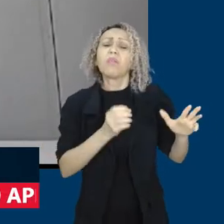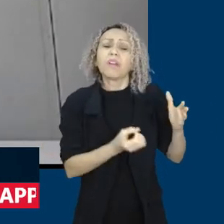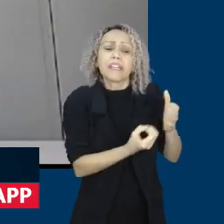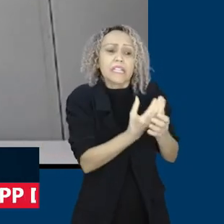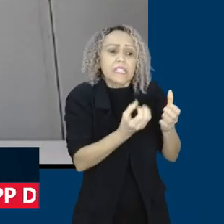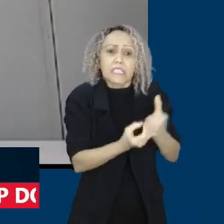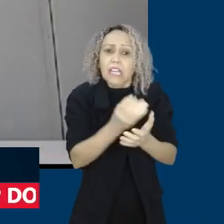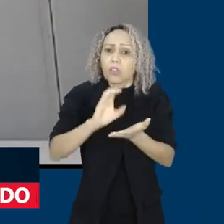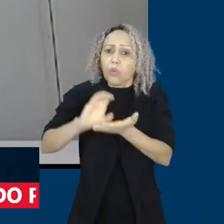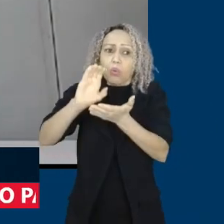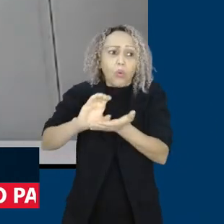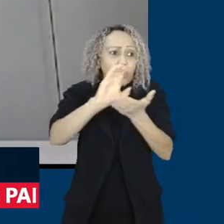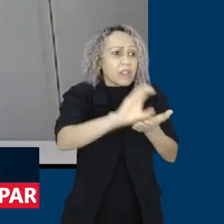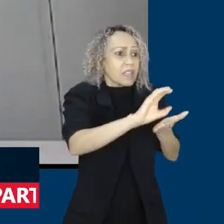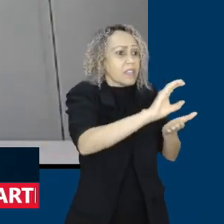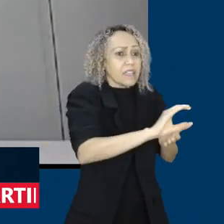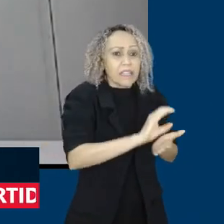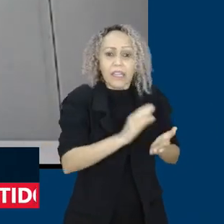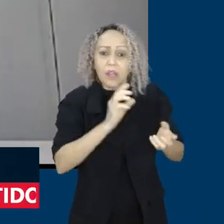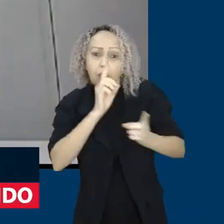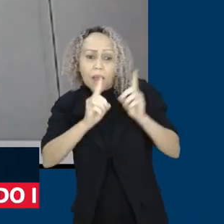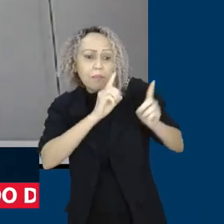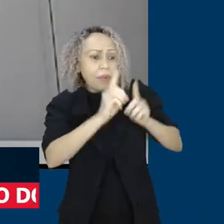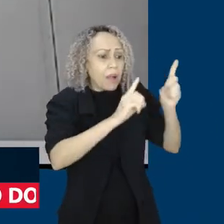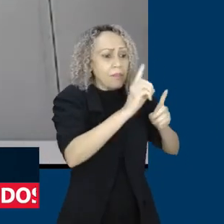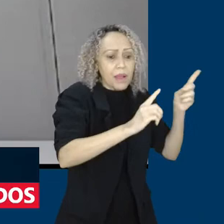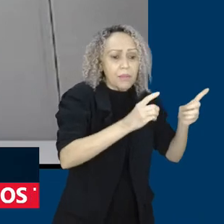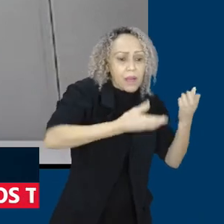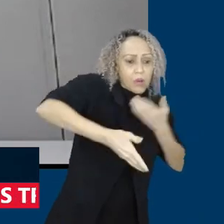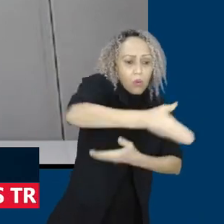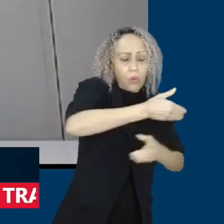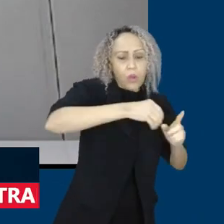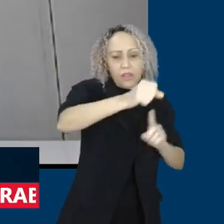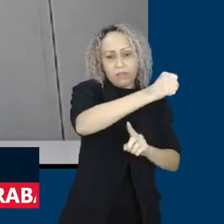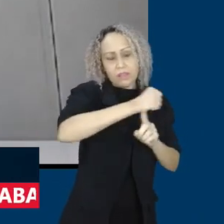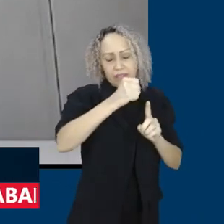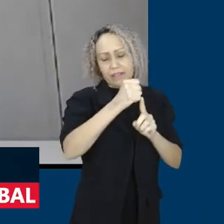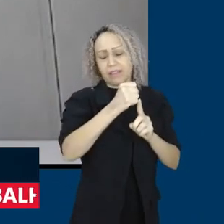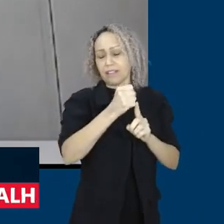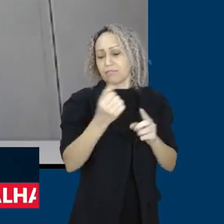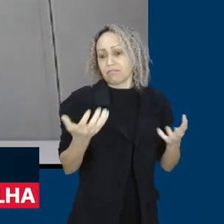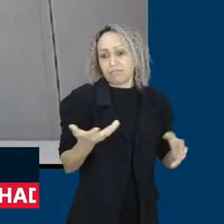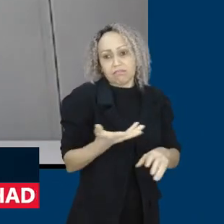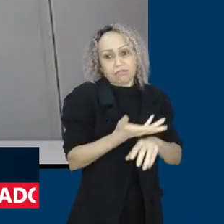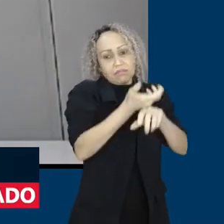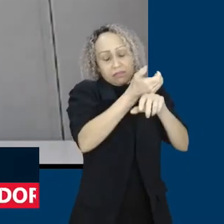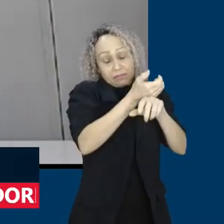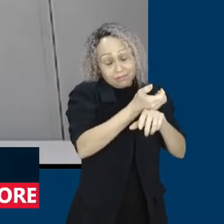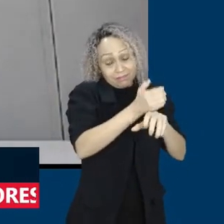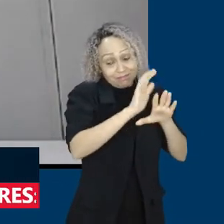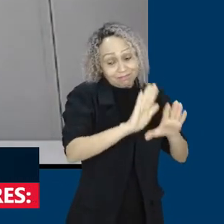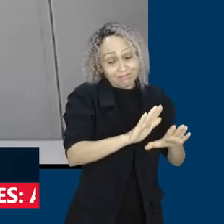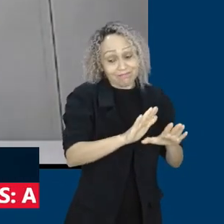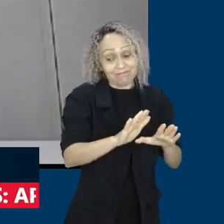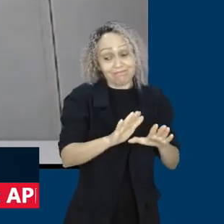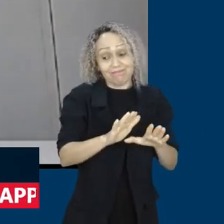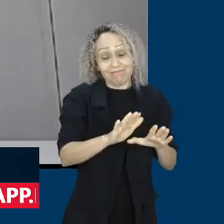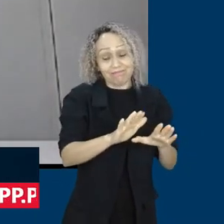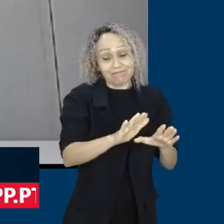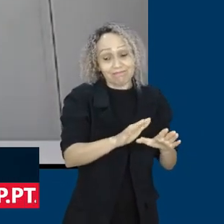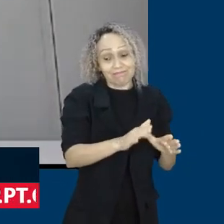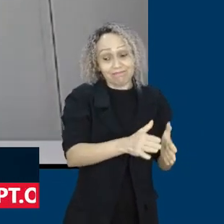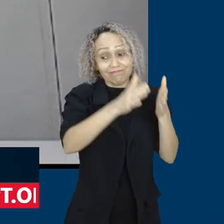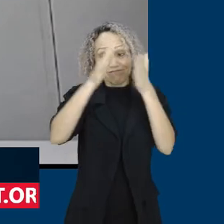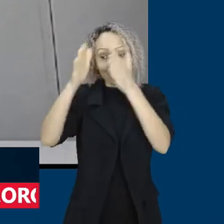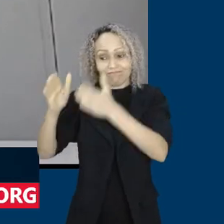de diálogo então para nós que enfrentando essa situação de desmonte da participação